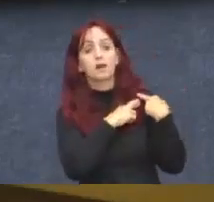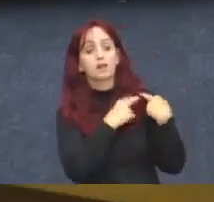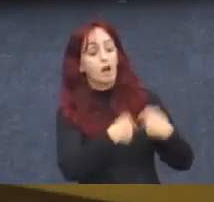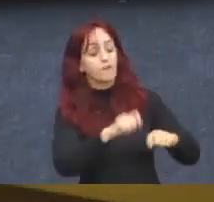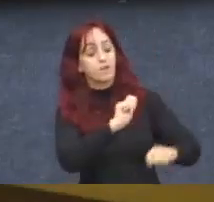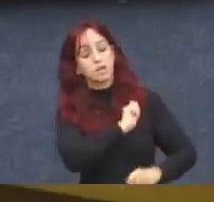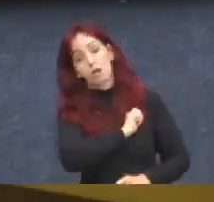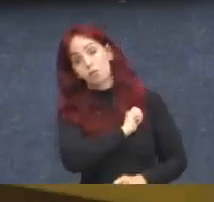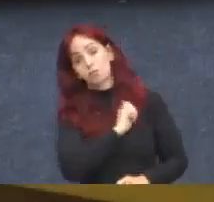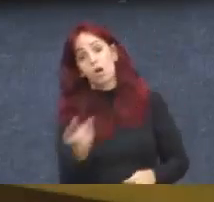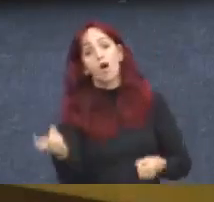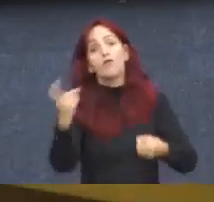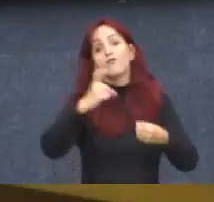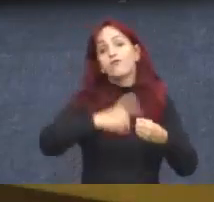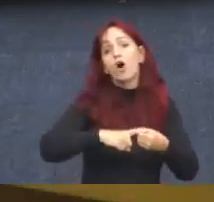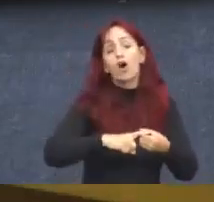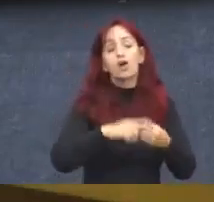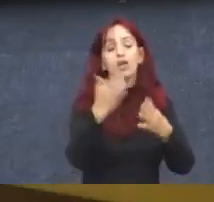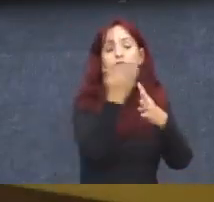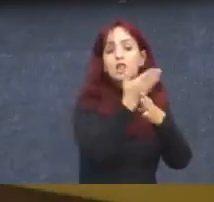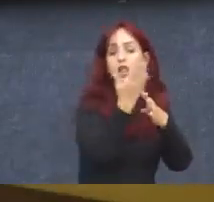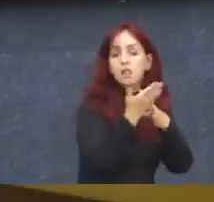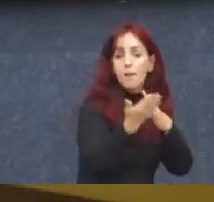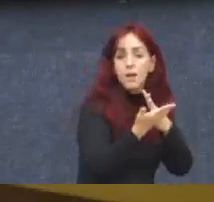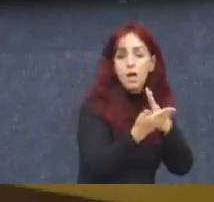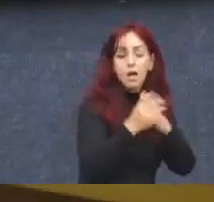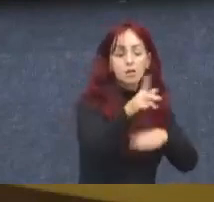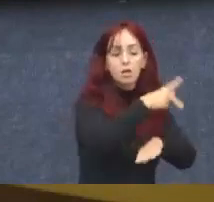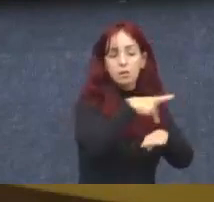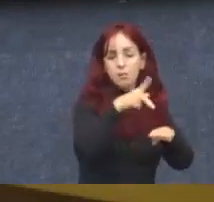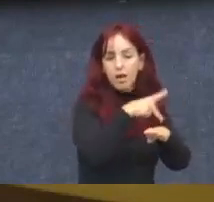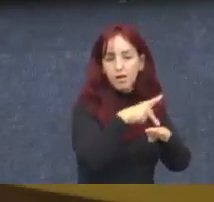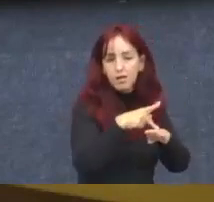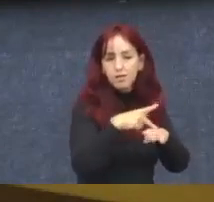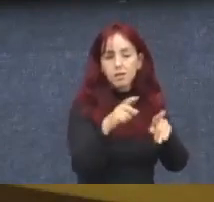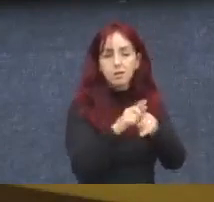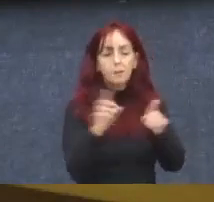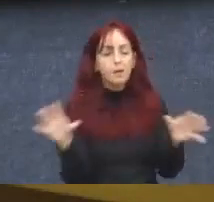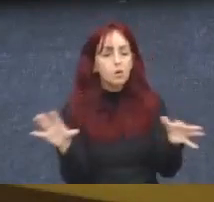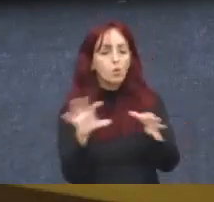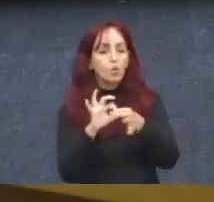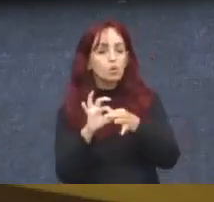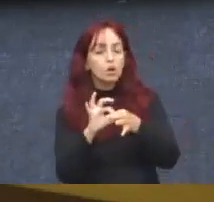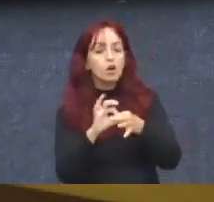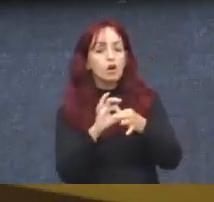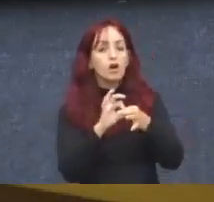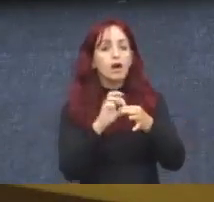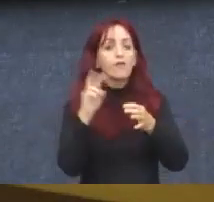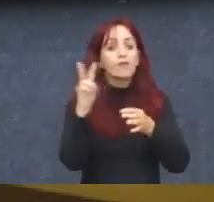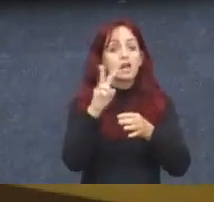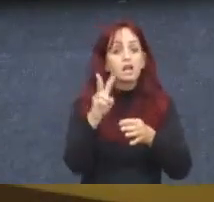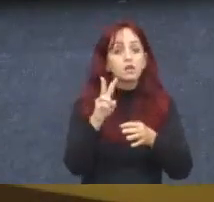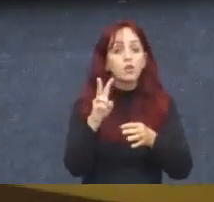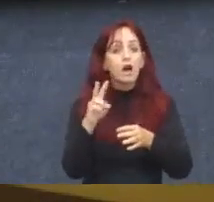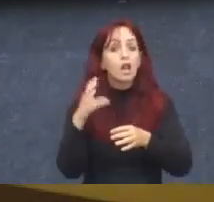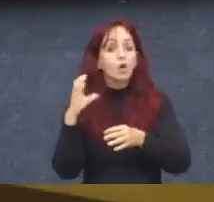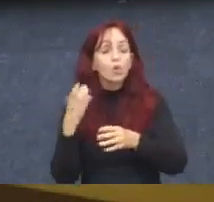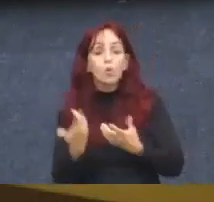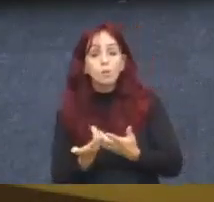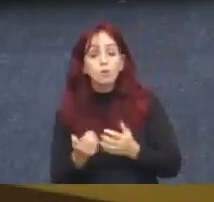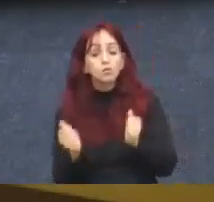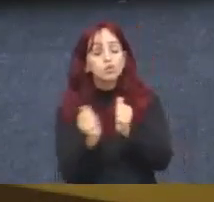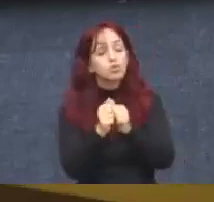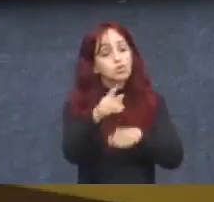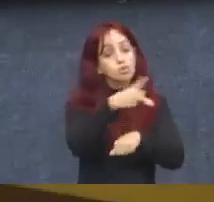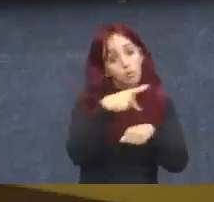de financiamento aos países caloteiros, reaproximação da Venezuela e Cuba, criação do Ministério